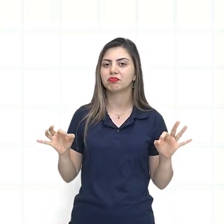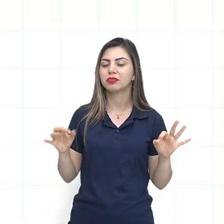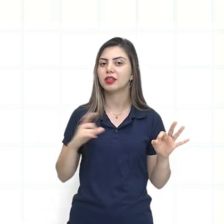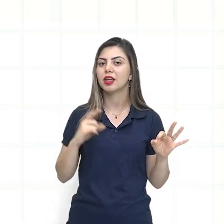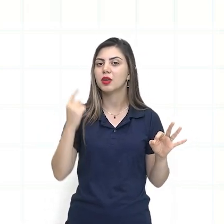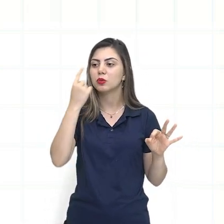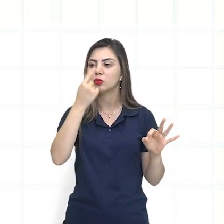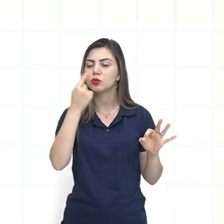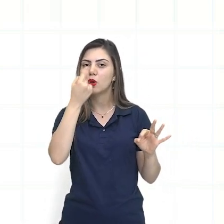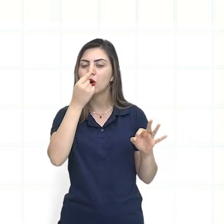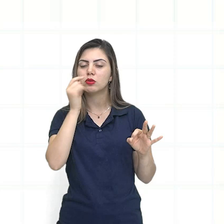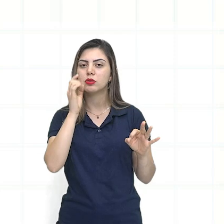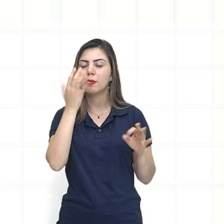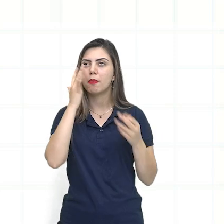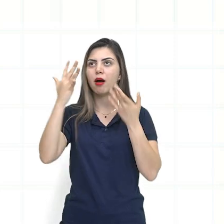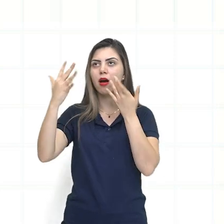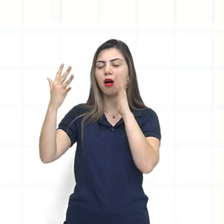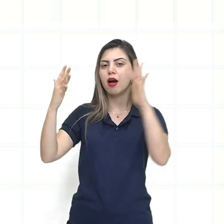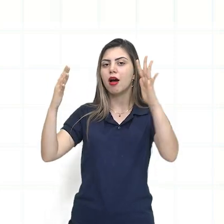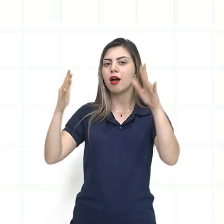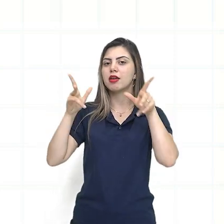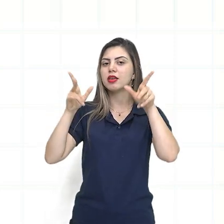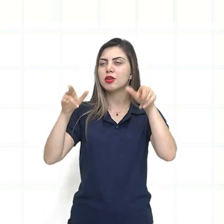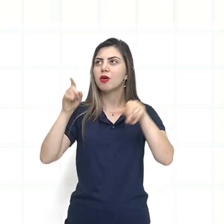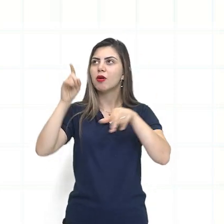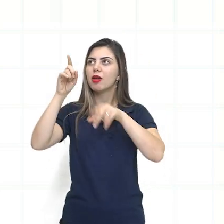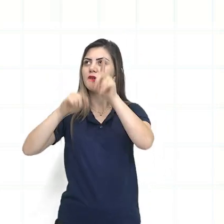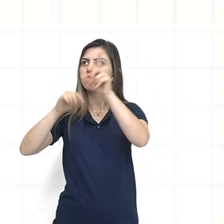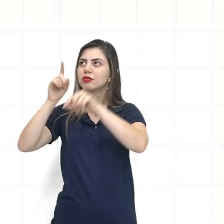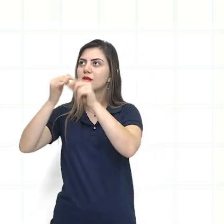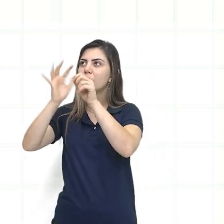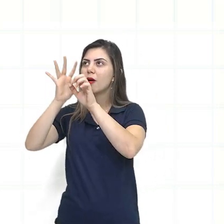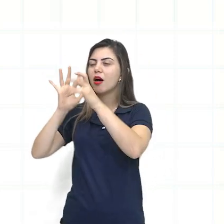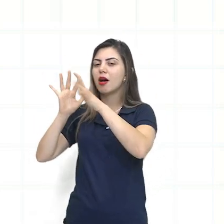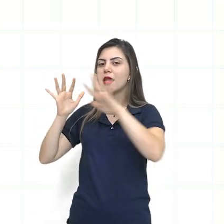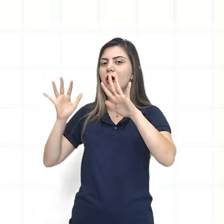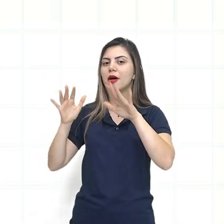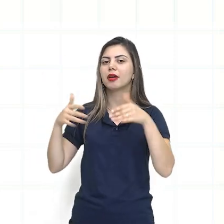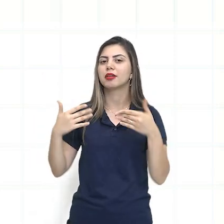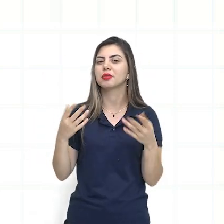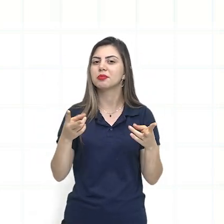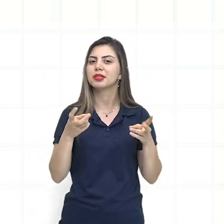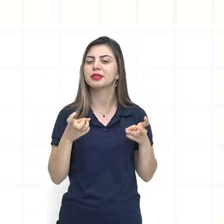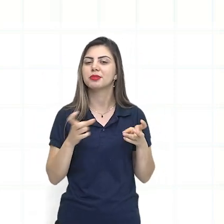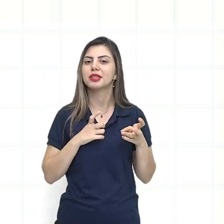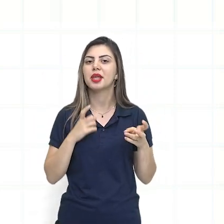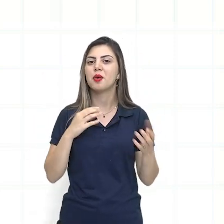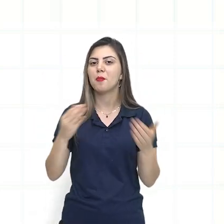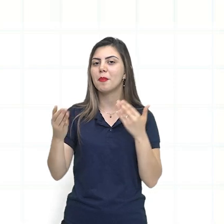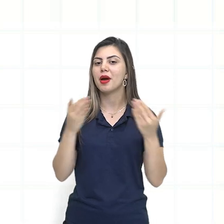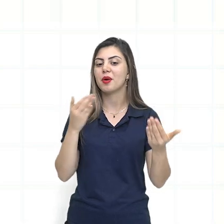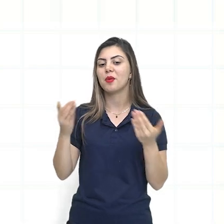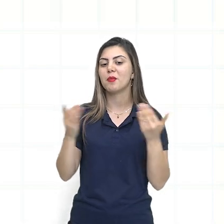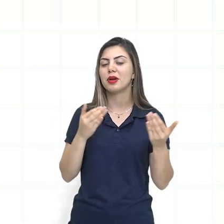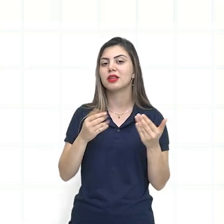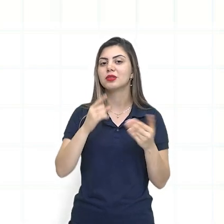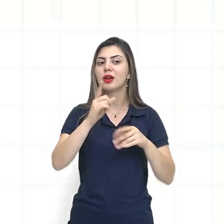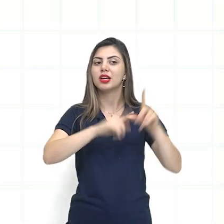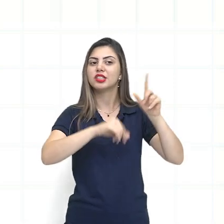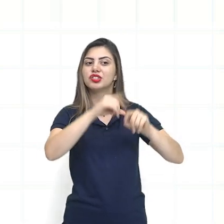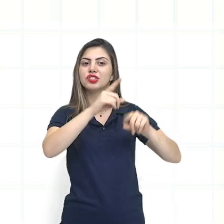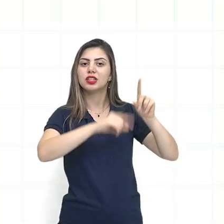né? Como as estrelas. Então, aqui eu faço uma comparação entre as